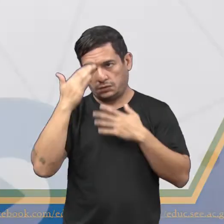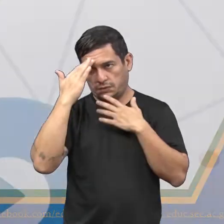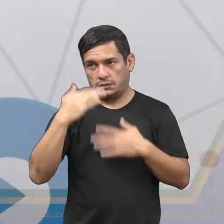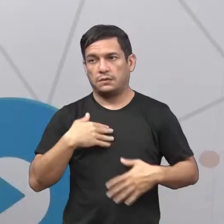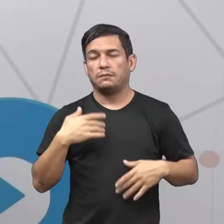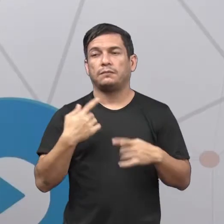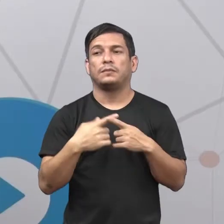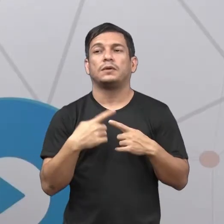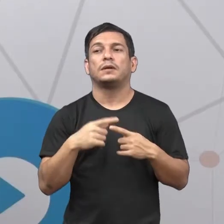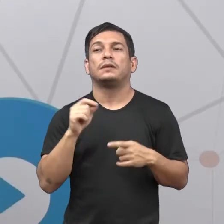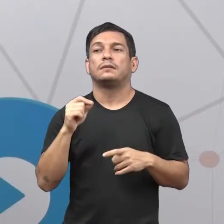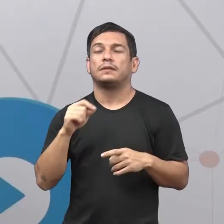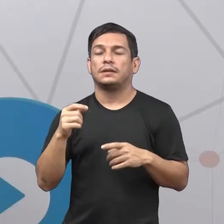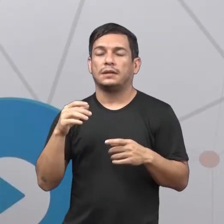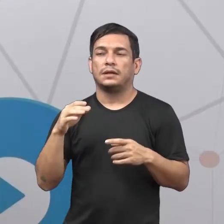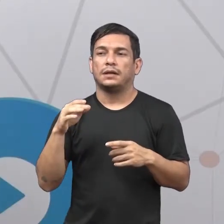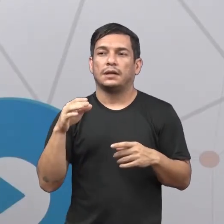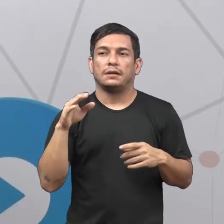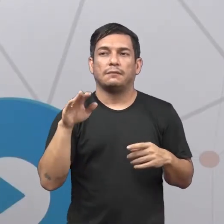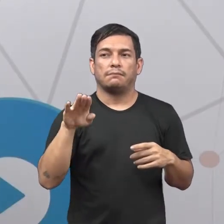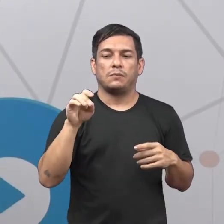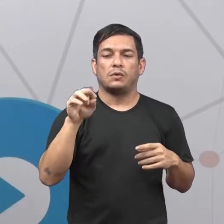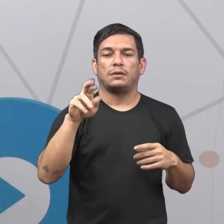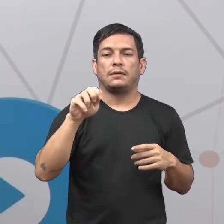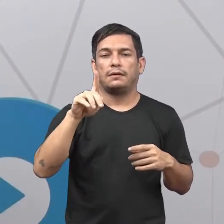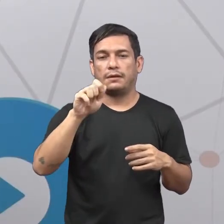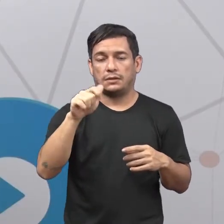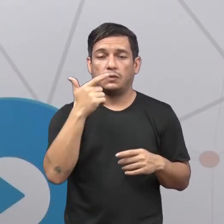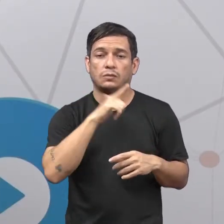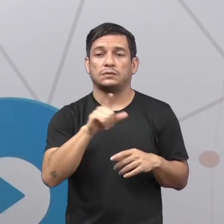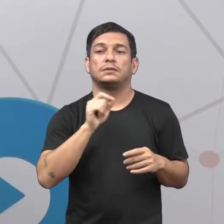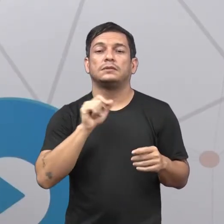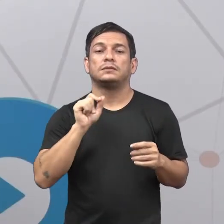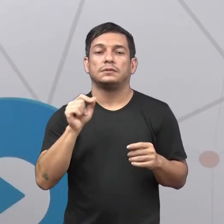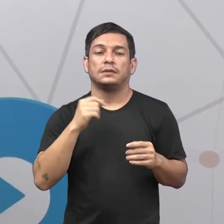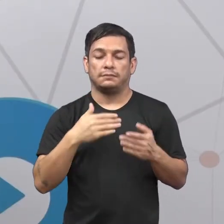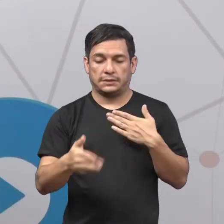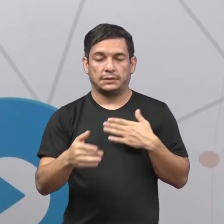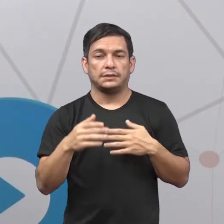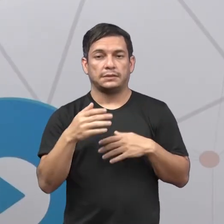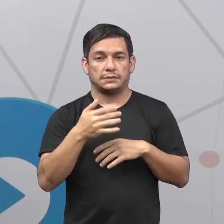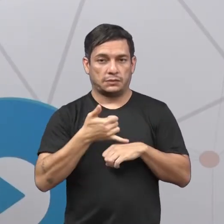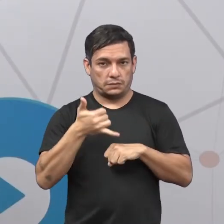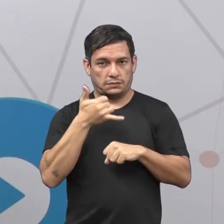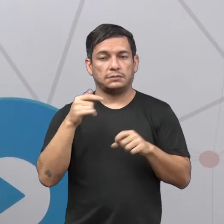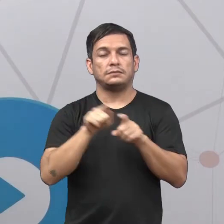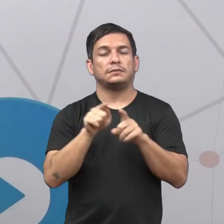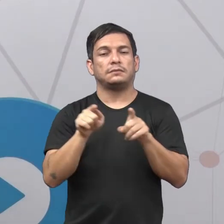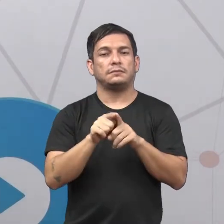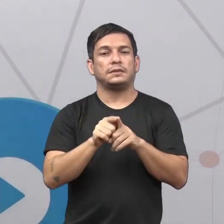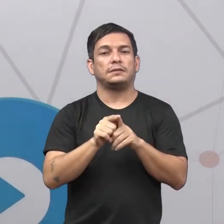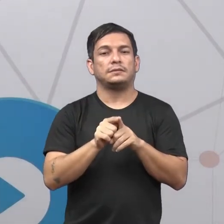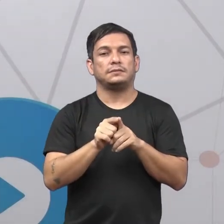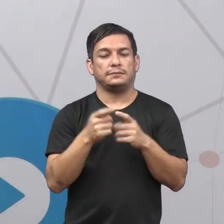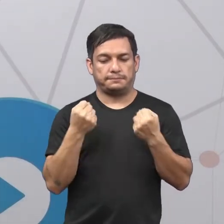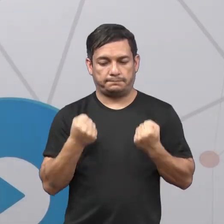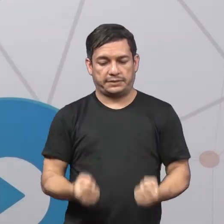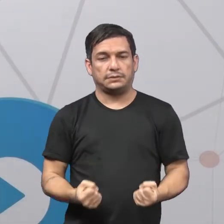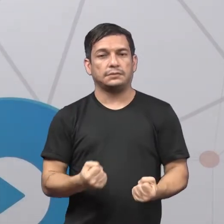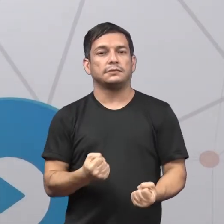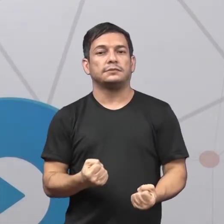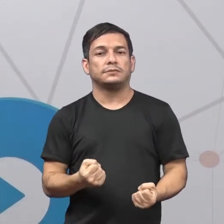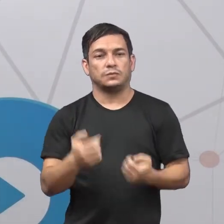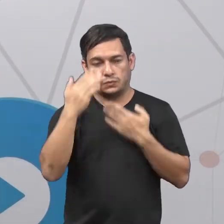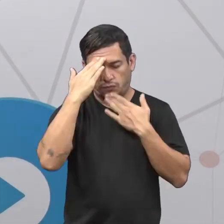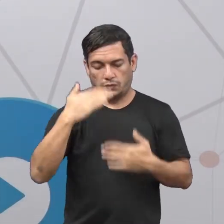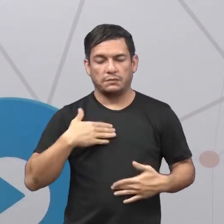ser moderada e não tão leve, você consegue queimar mais calorias, né? Você consegue perder um pouco mais de peso.